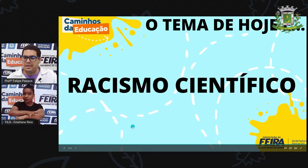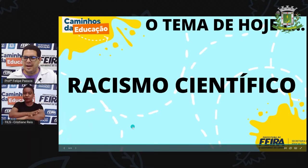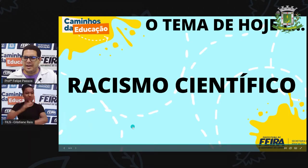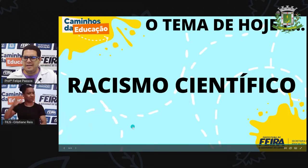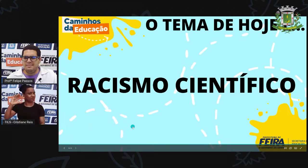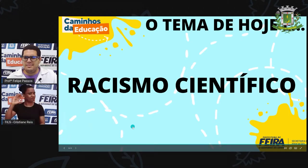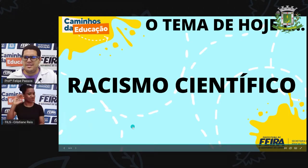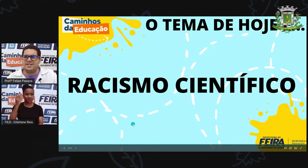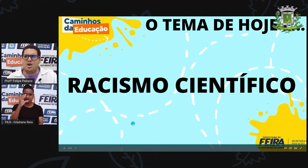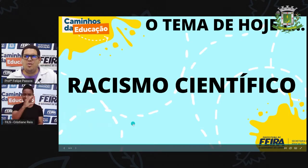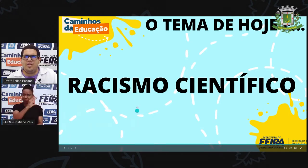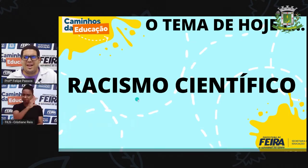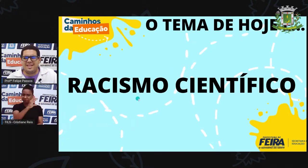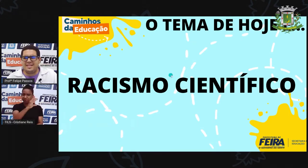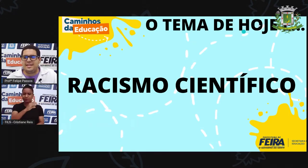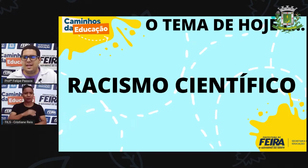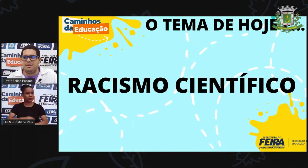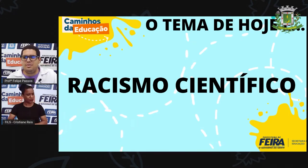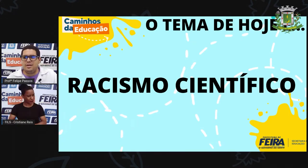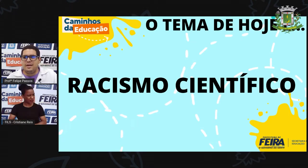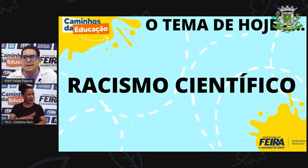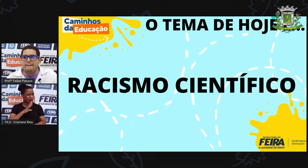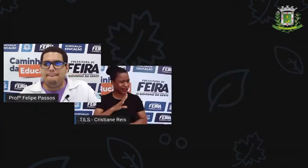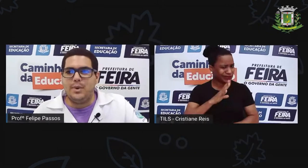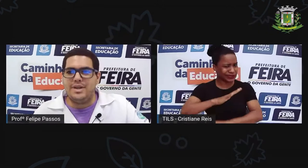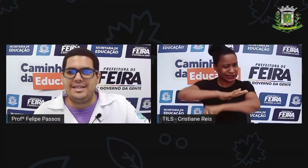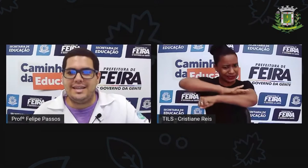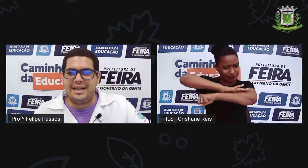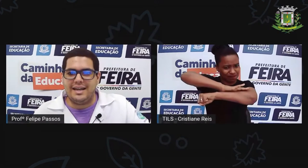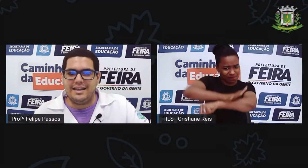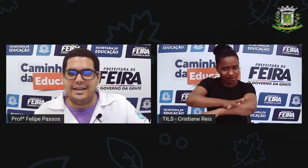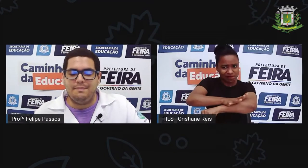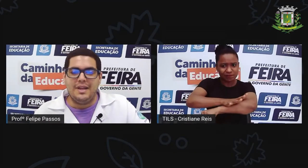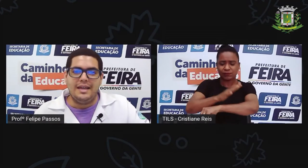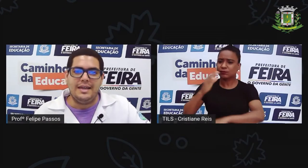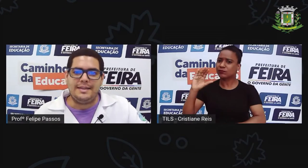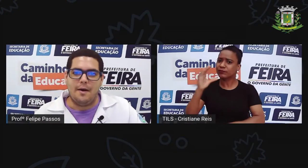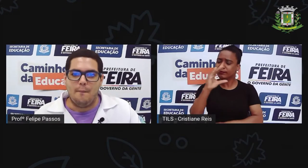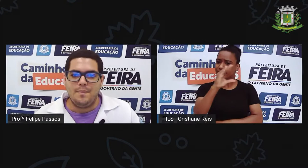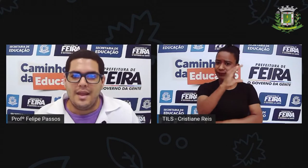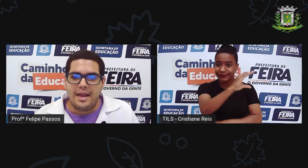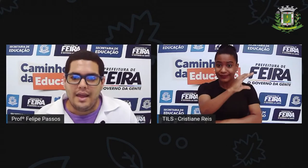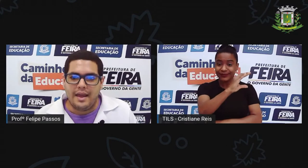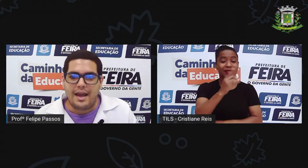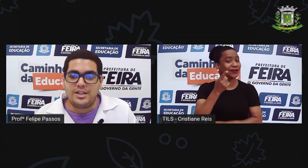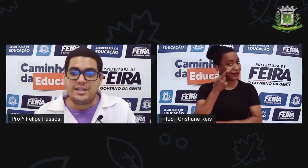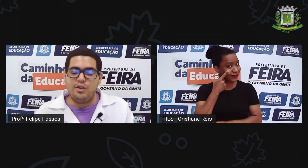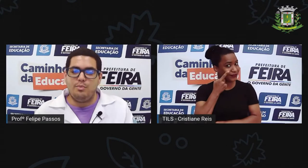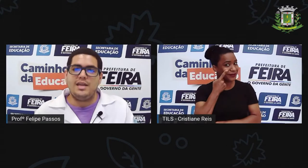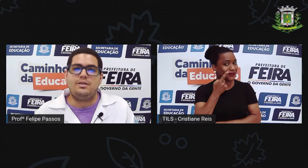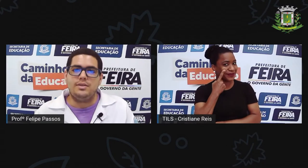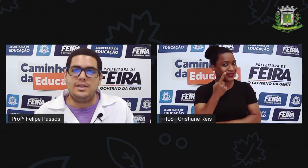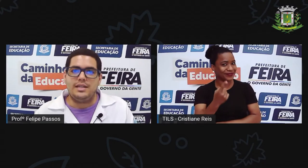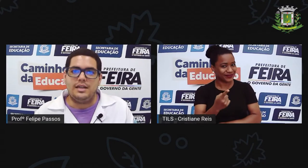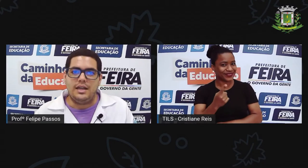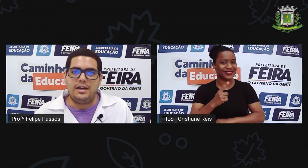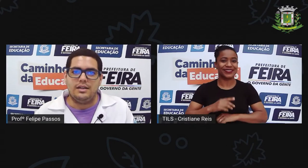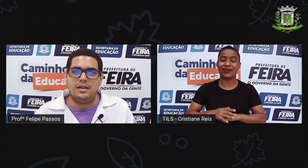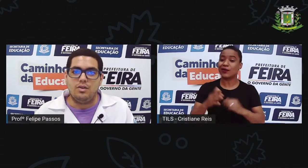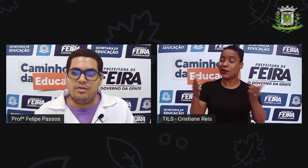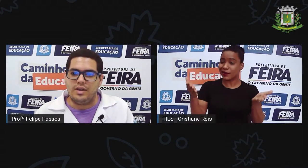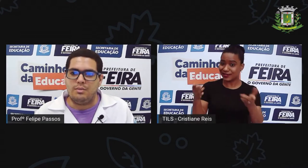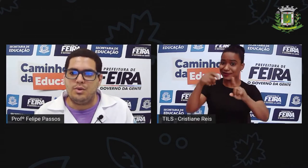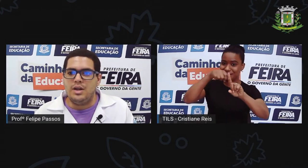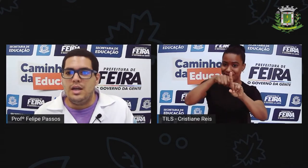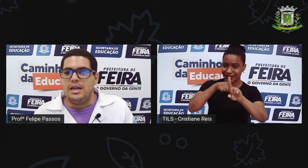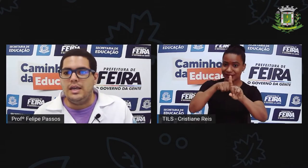E aí, você já ouviu falar desse termo? Pois é, galera. Então, a gente tá no mês da consciência negra,